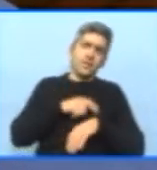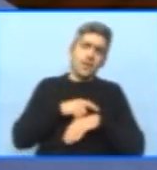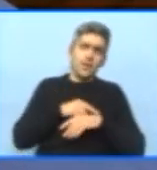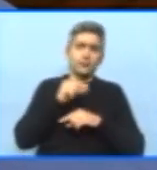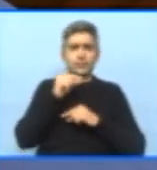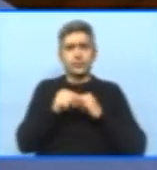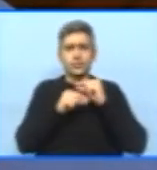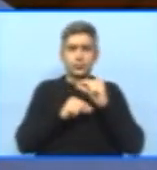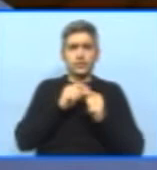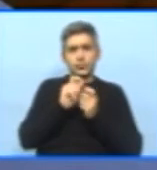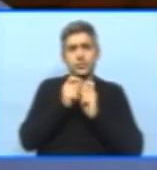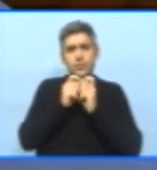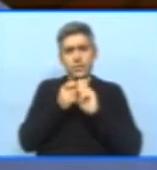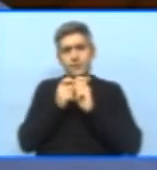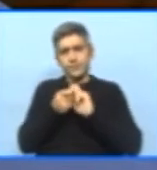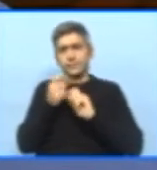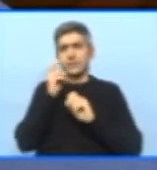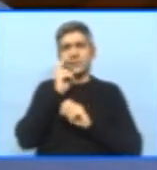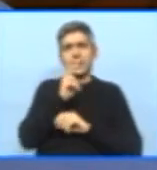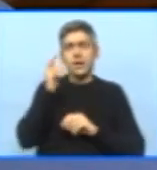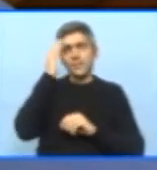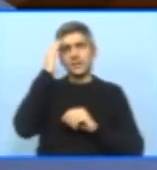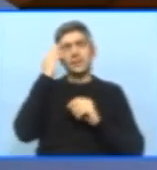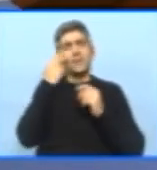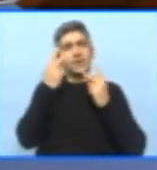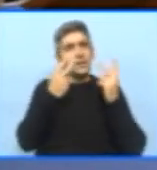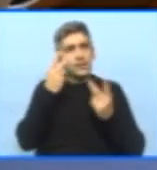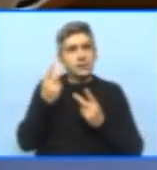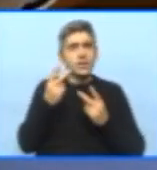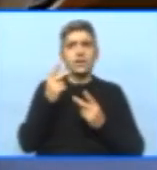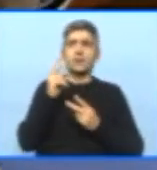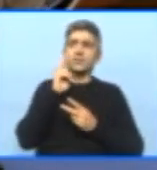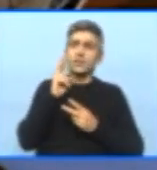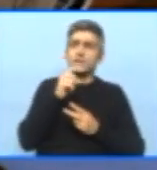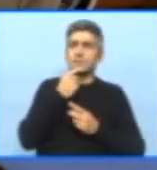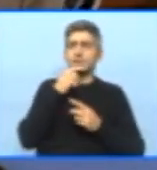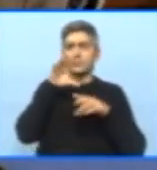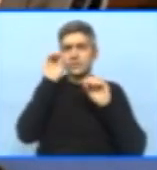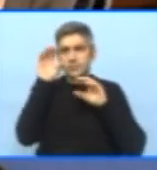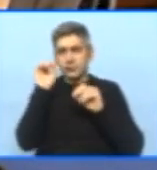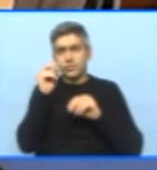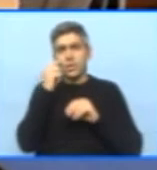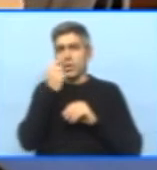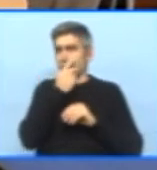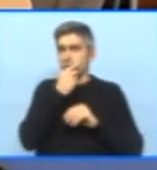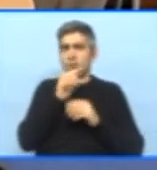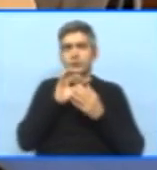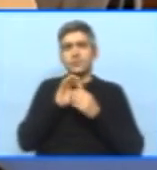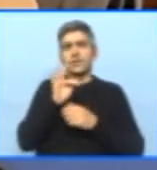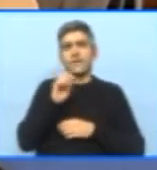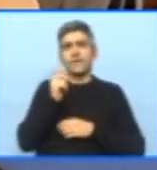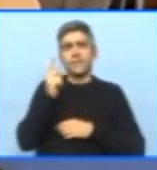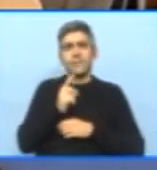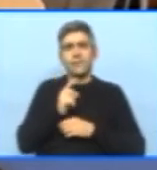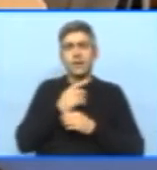aperfeiçoando até na visão, nessa capacidade de ver e de ver até com os olhos da fé. E aqui este cego de